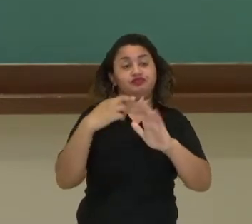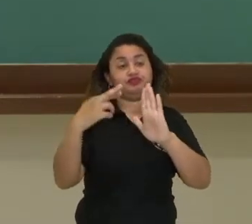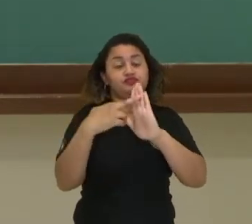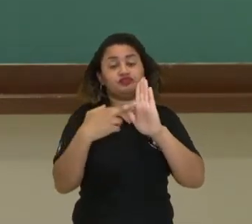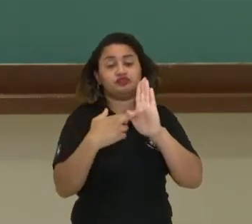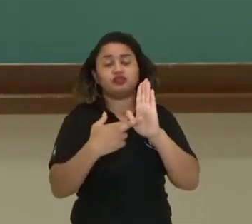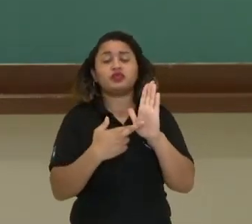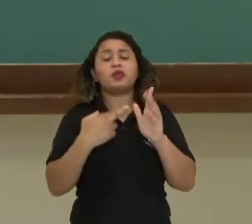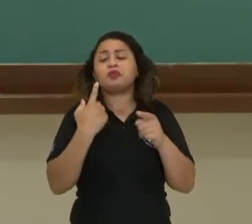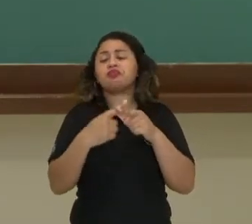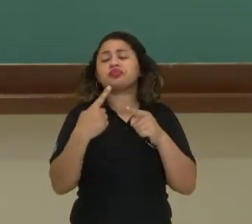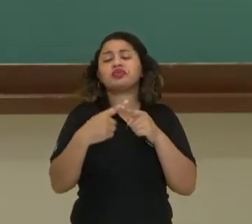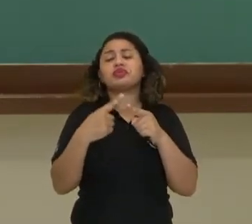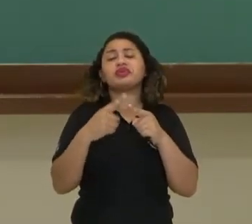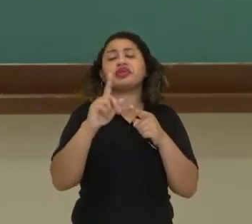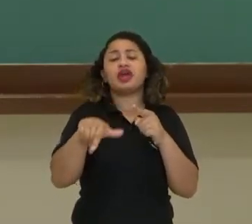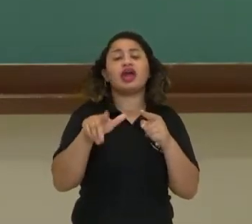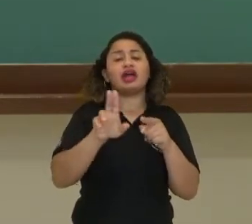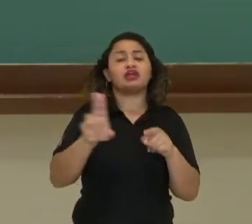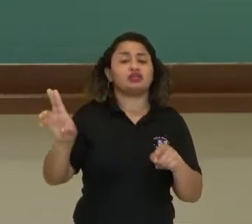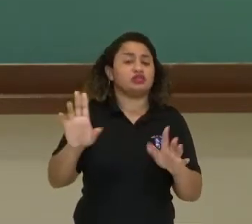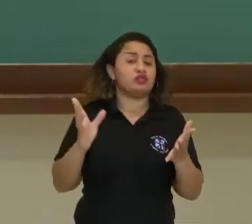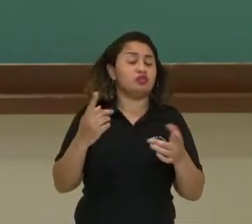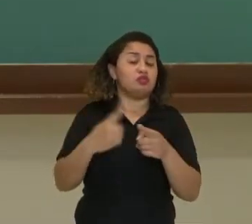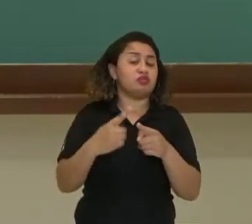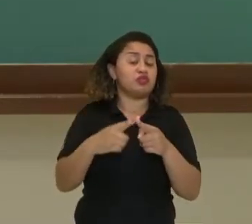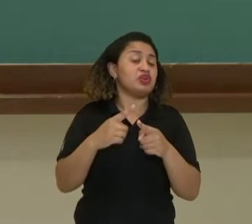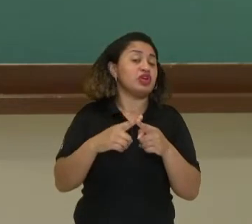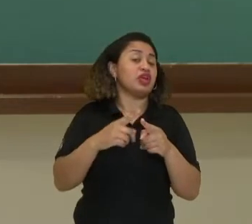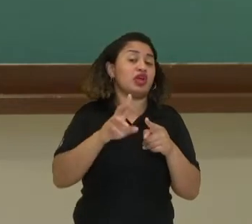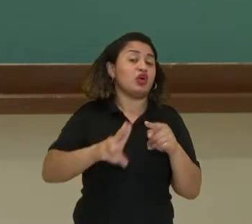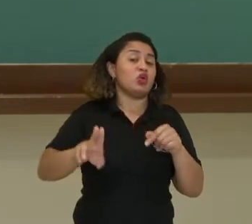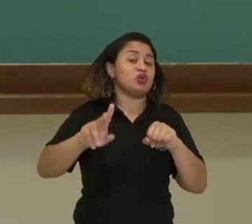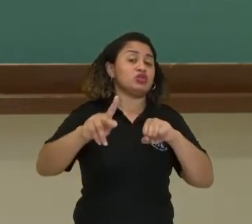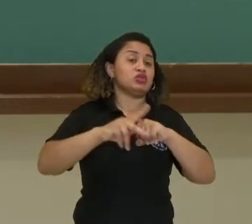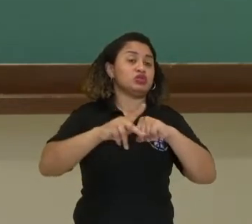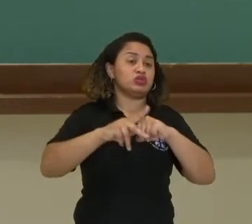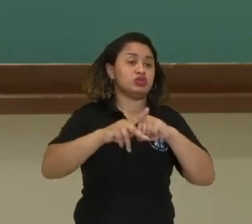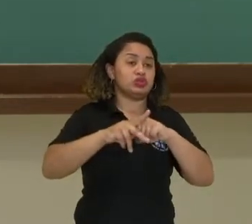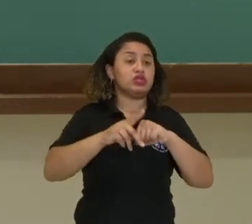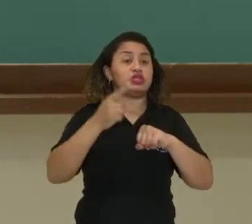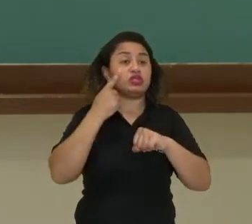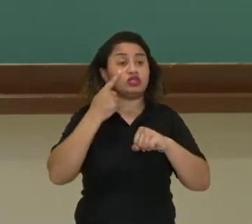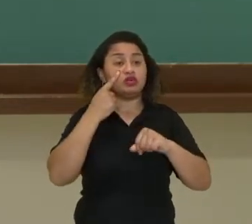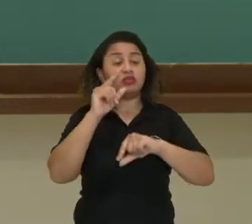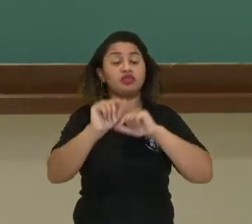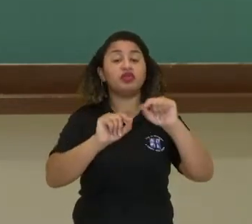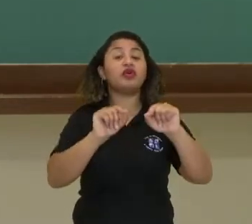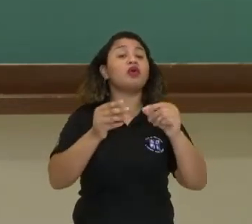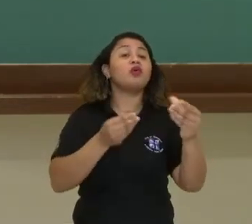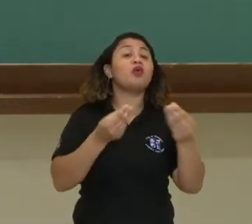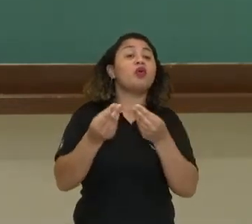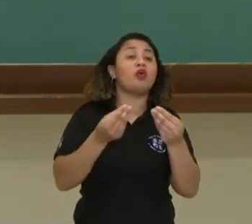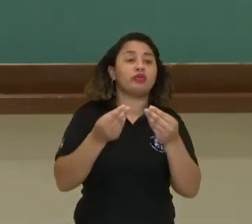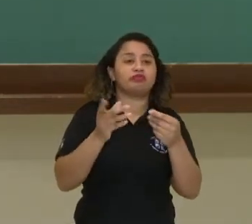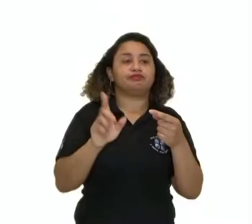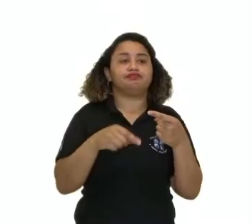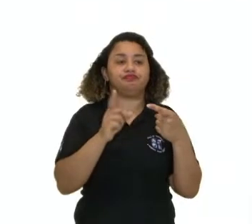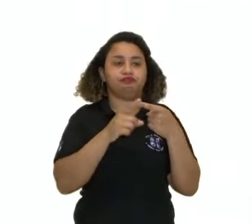dizer porque é que chamou a própolis porque a que chamou o pronome tá então nós vamos ver os fatores que atraem pronome